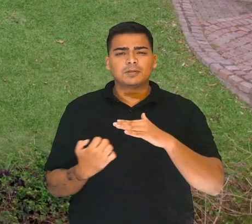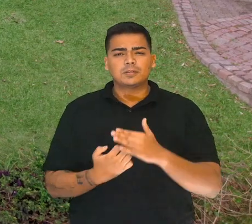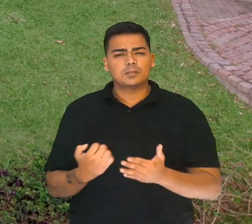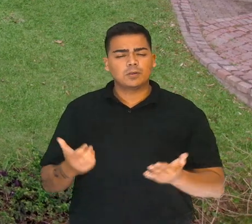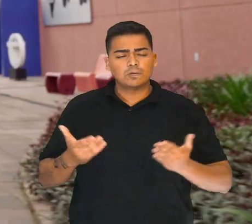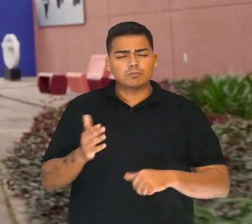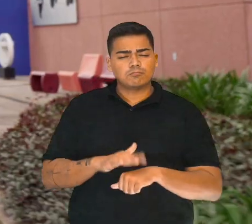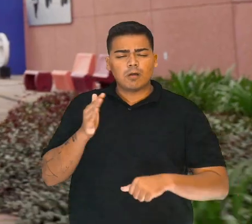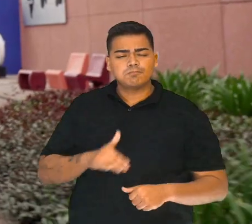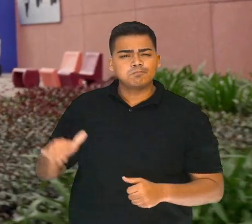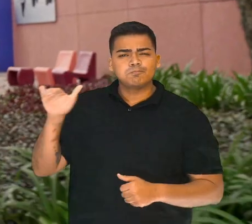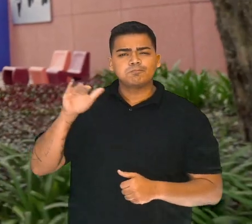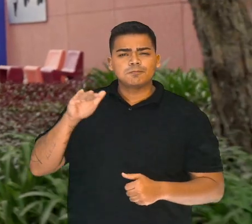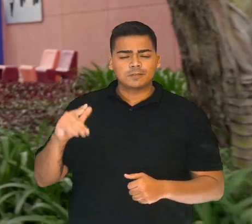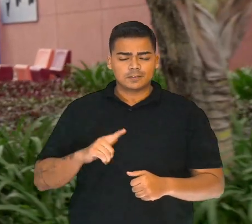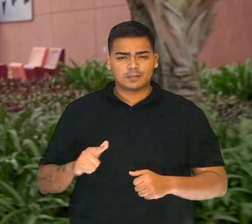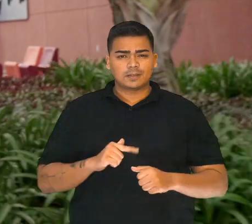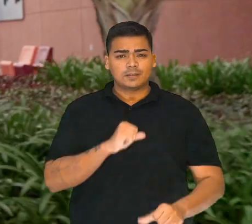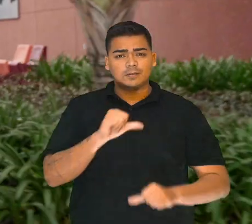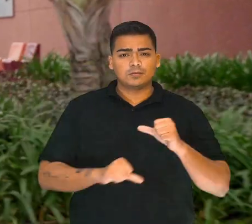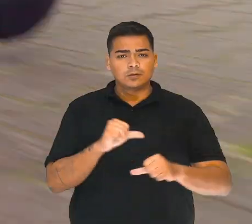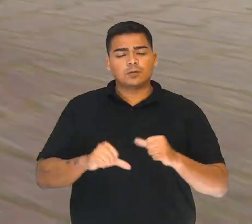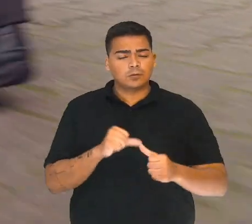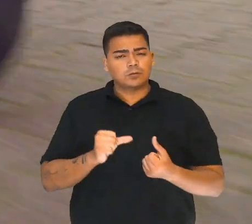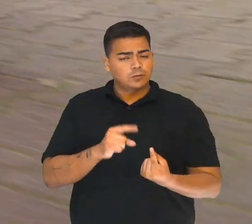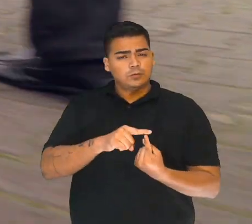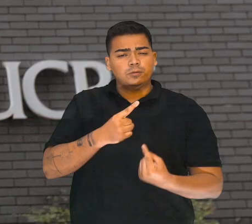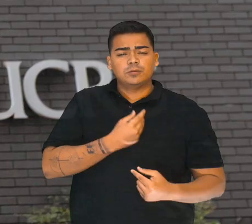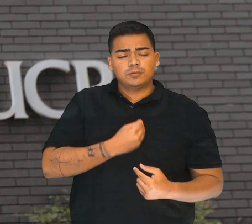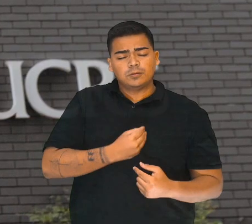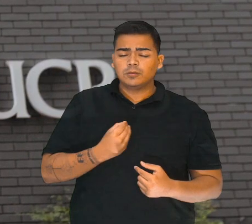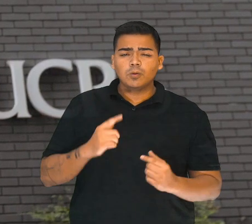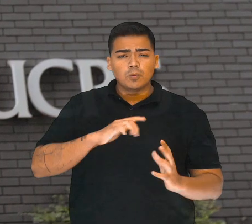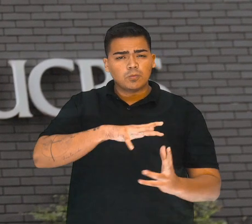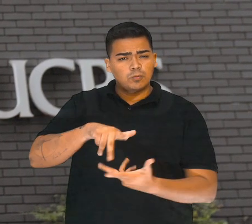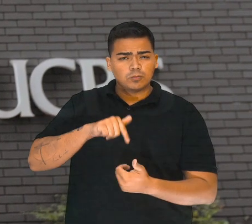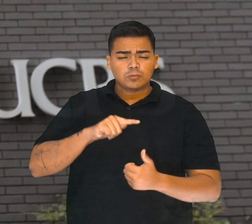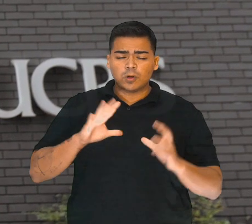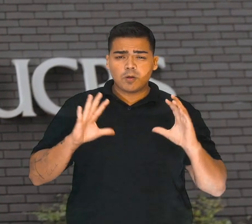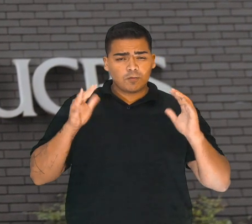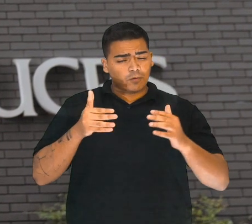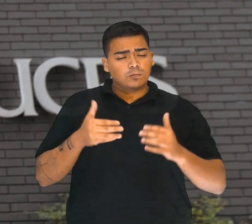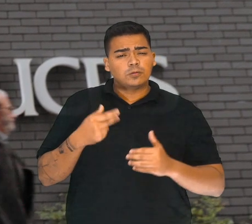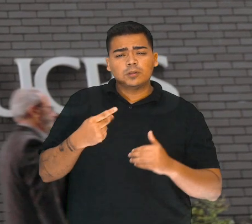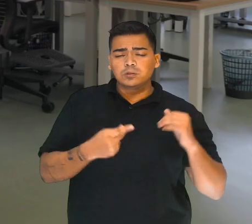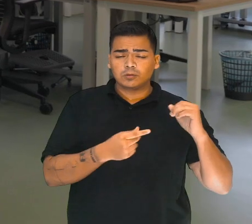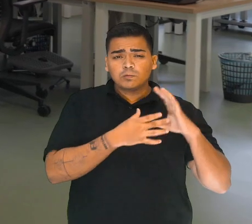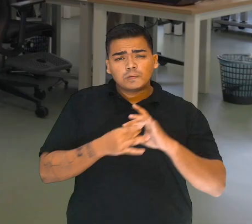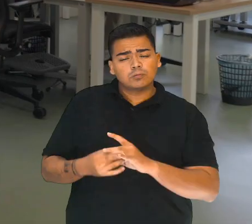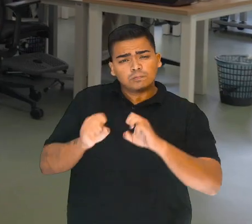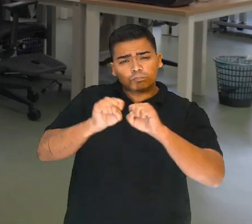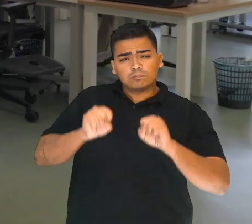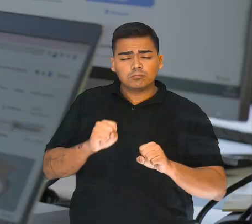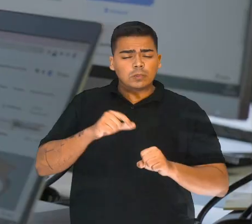hoje, que são as maiores do mundo e que mais transformaram, desde o estilo de vida até os negócios no mundo todo, surgiram dentro desses ecossistemas, seja